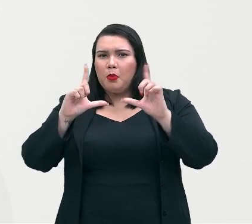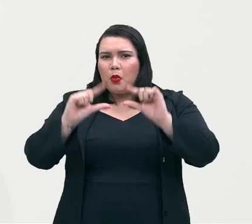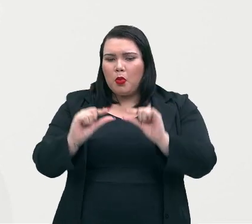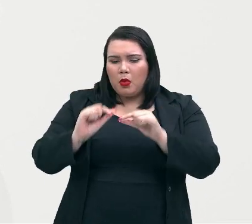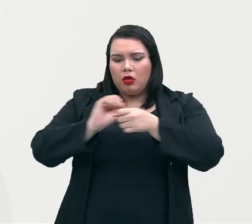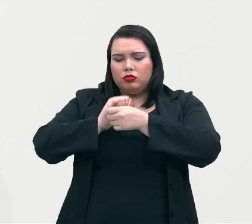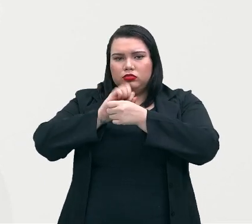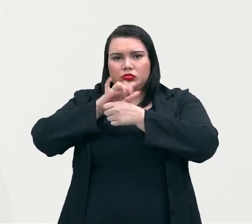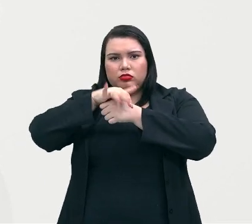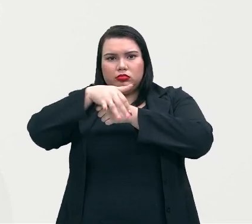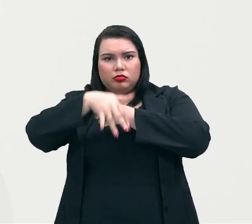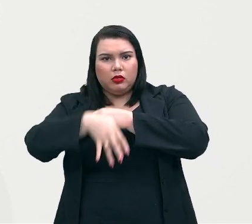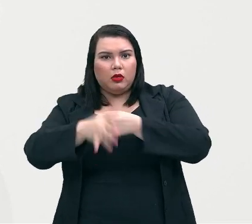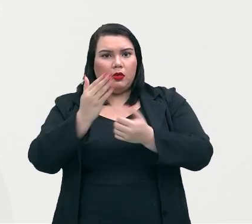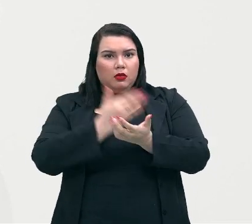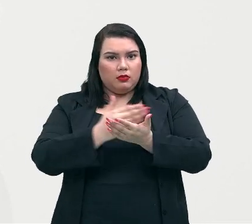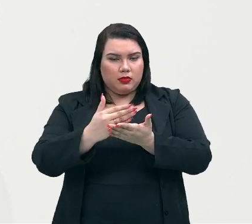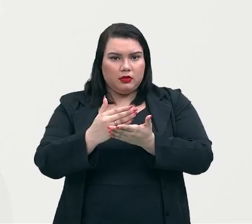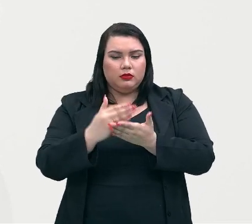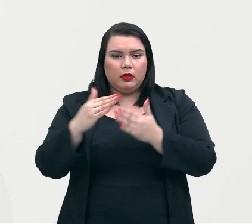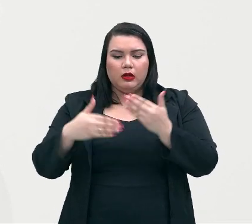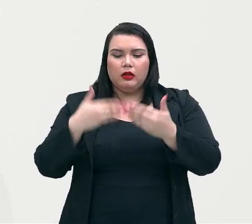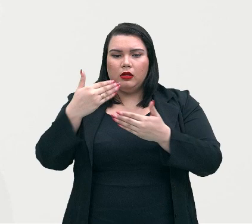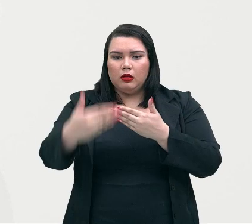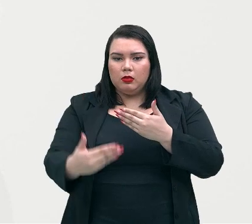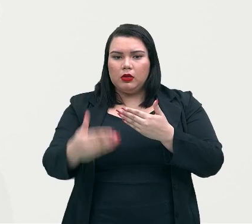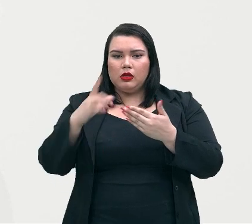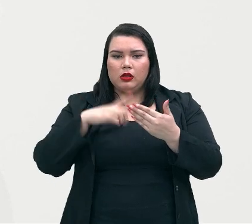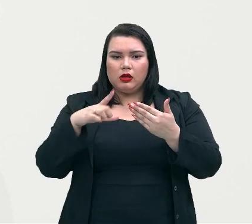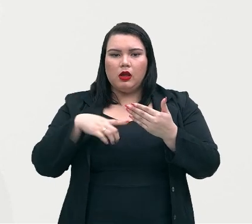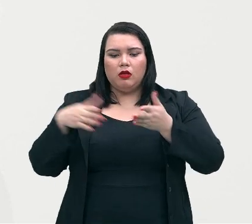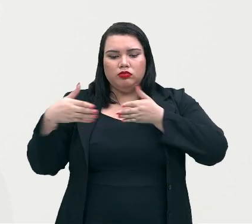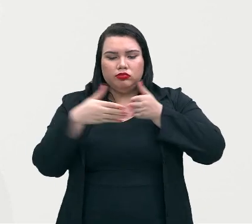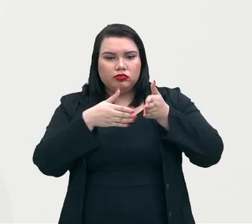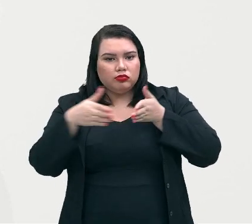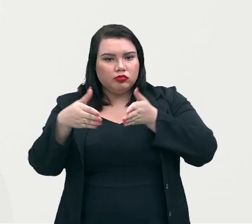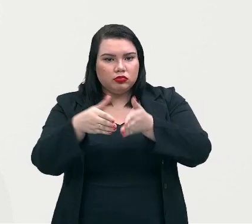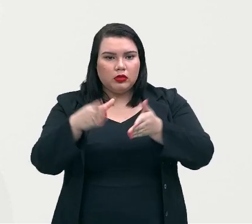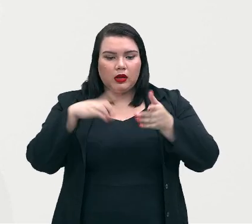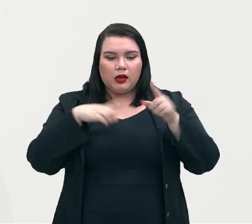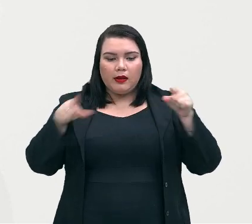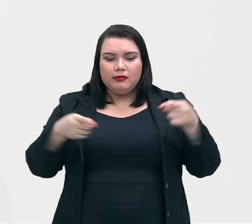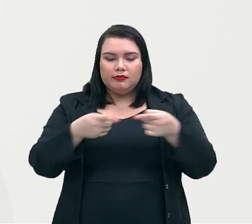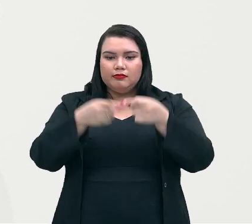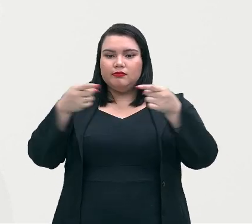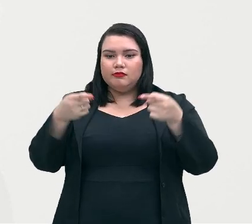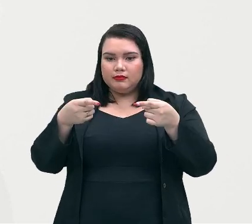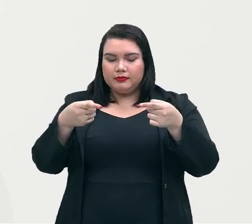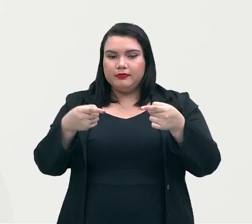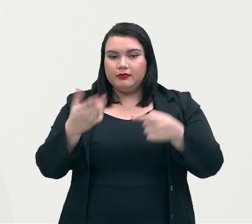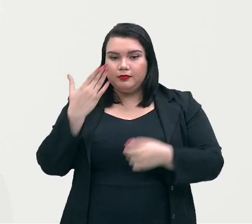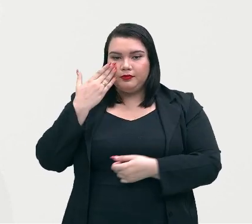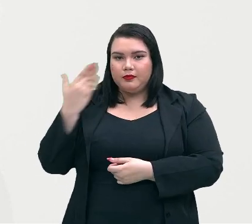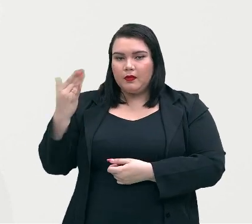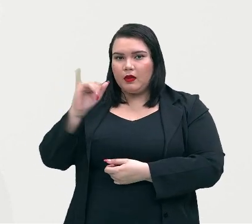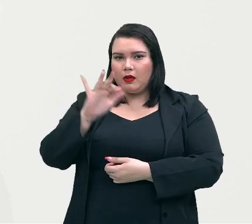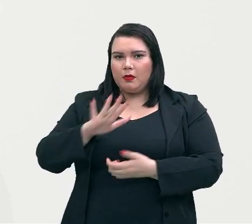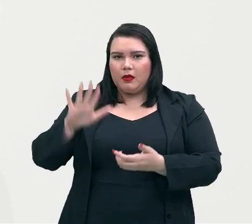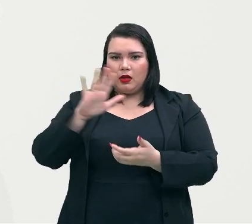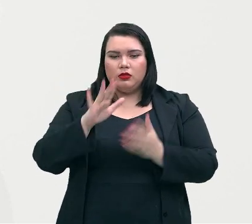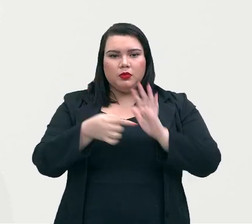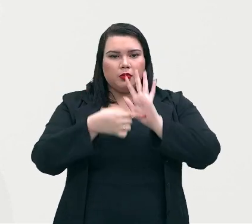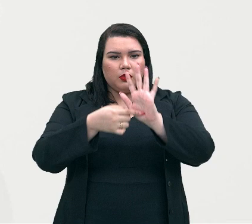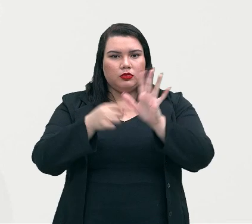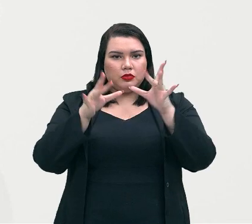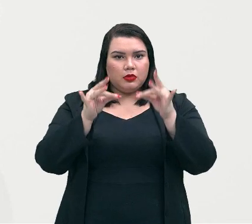nascente. Consequentemente, a gente observa que ele acaba se juntando. Então, aqui nós teremos o quê? A segunda ordem. São os rios que acabam se